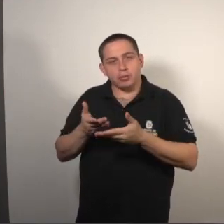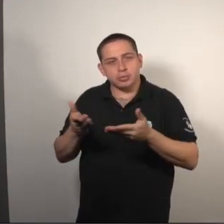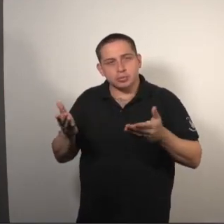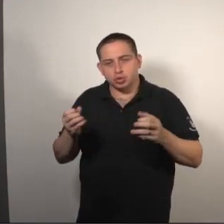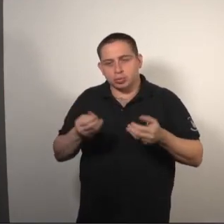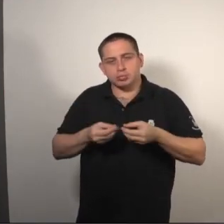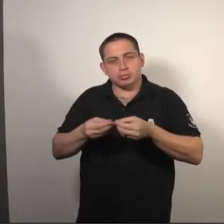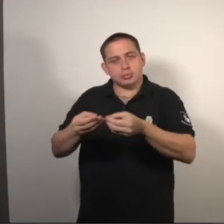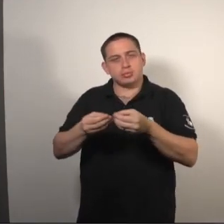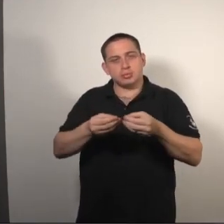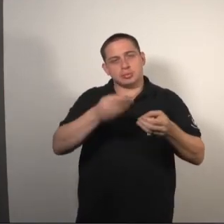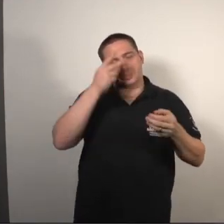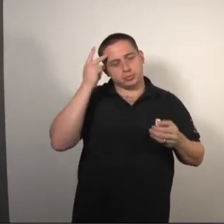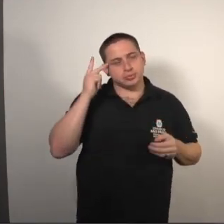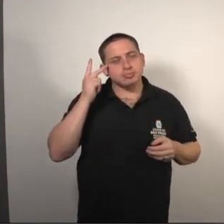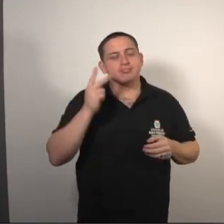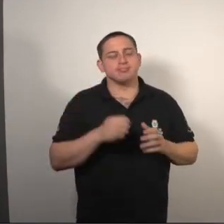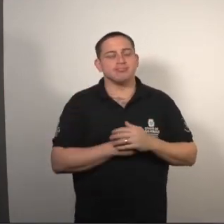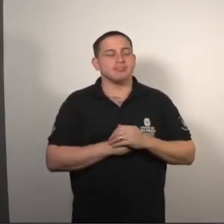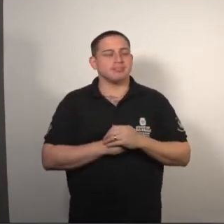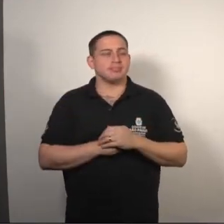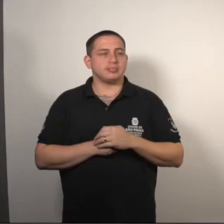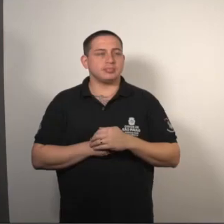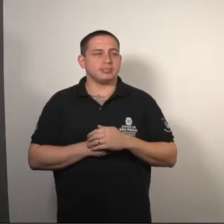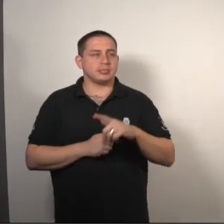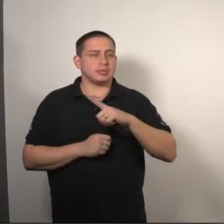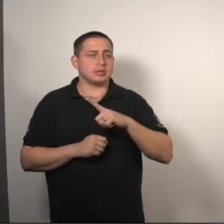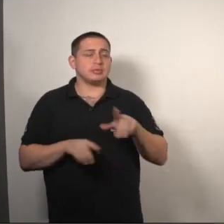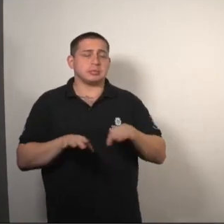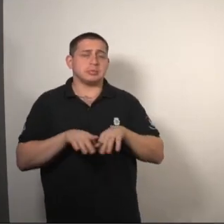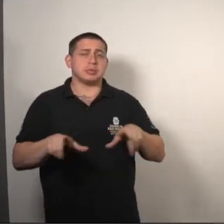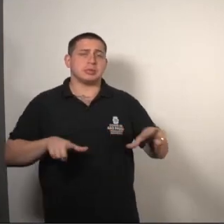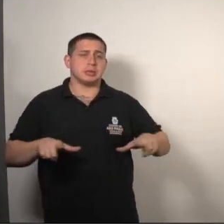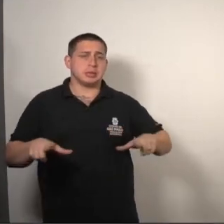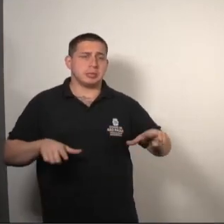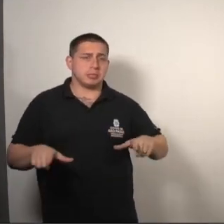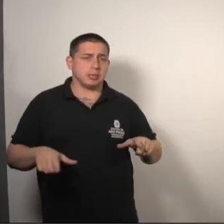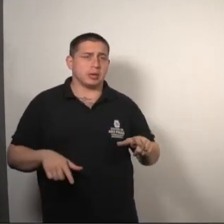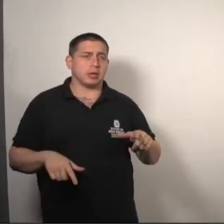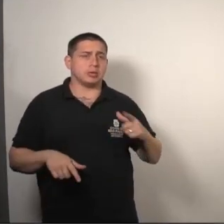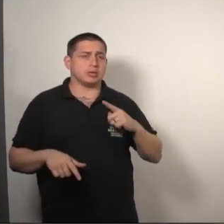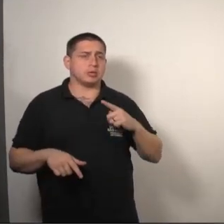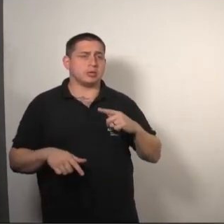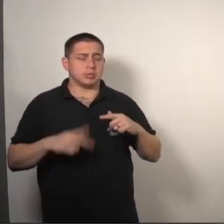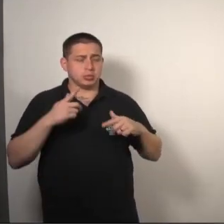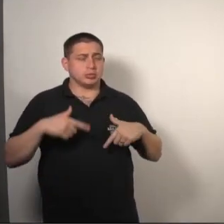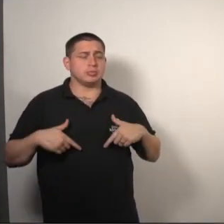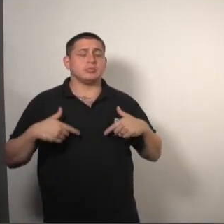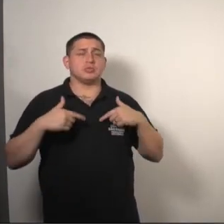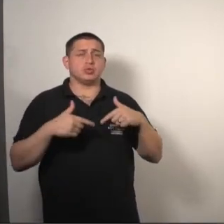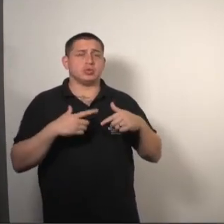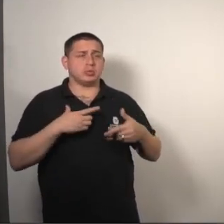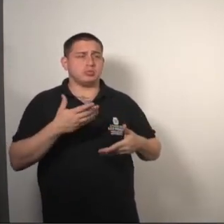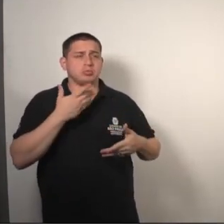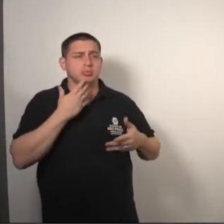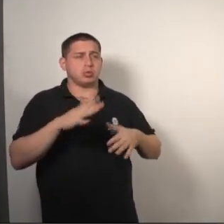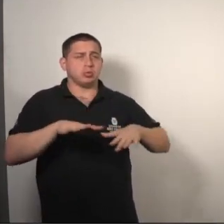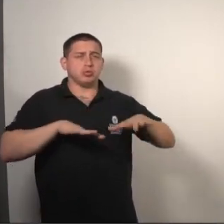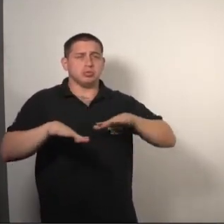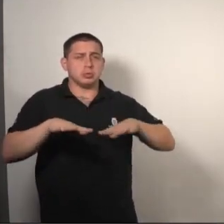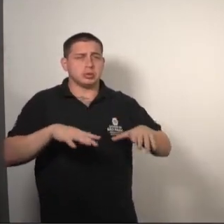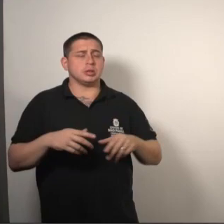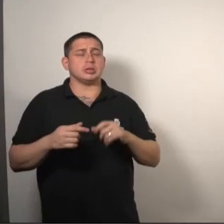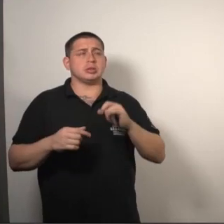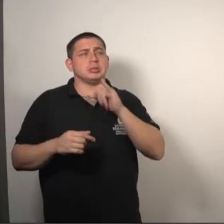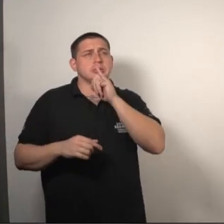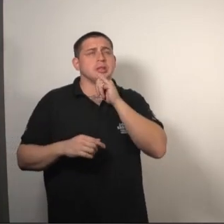para a cidade, de recursos para o Fundurb, de geração de emprego e renda, né, essa mobilização. E eu até dei um abraço aqui no